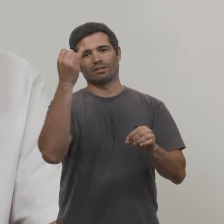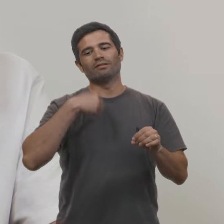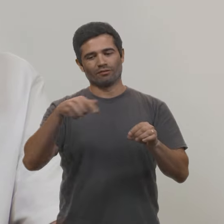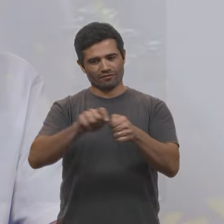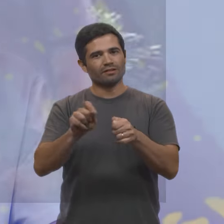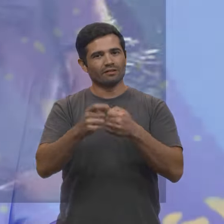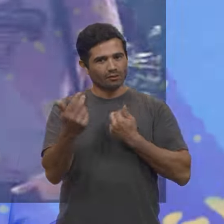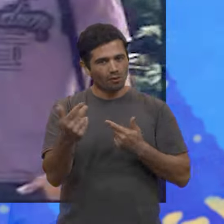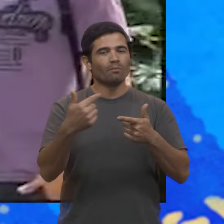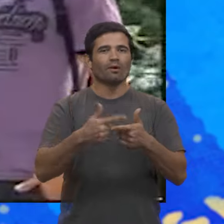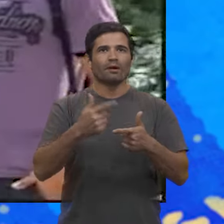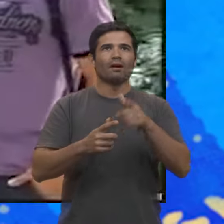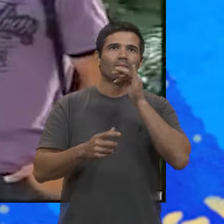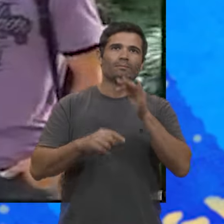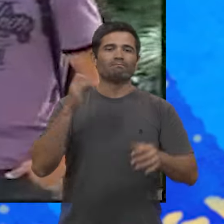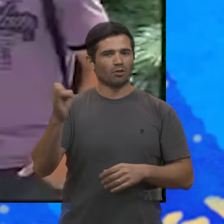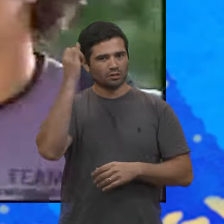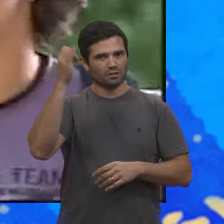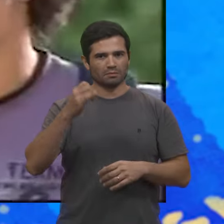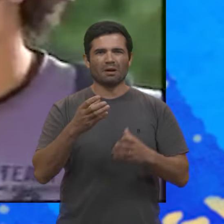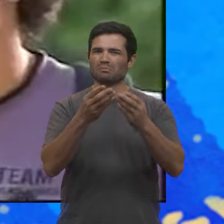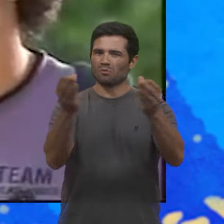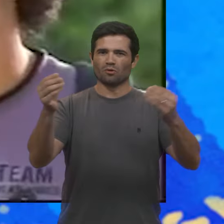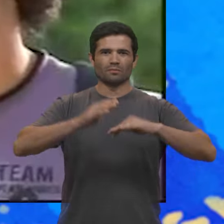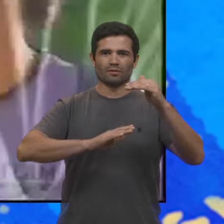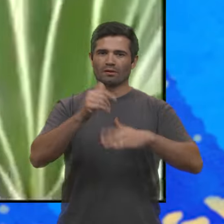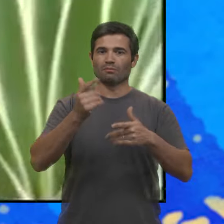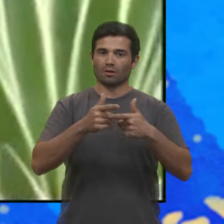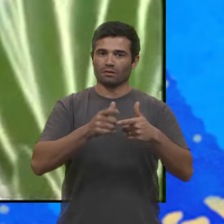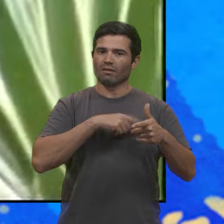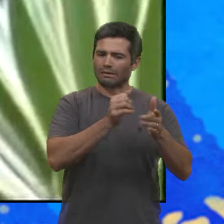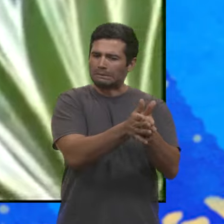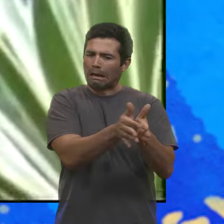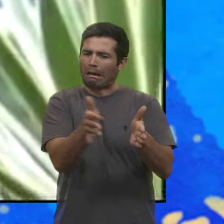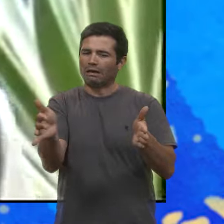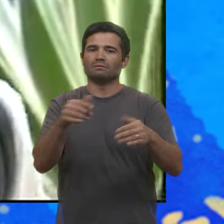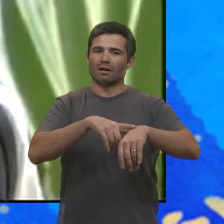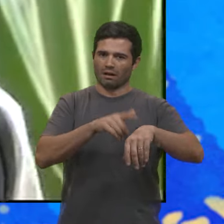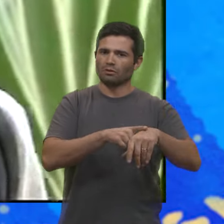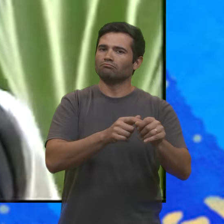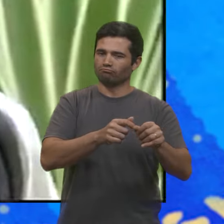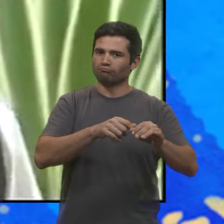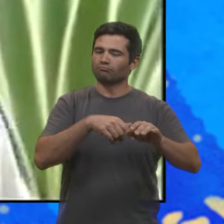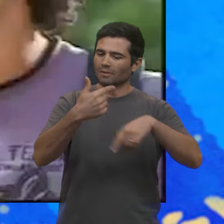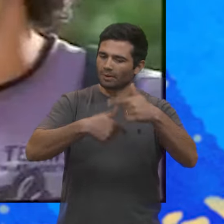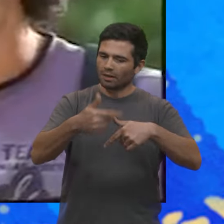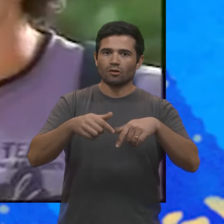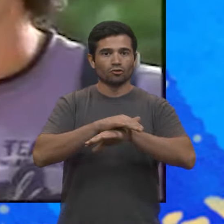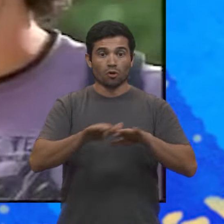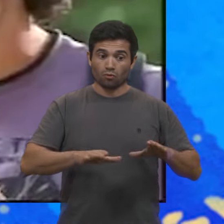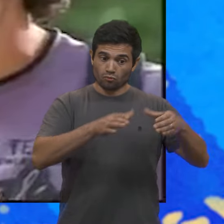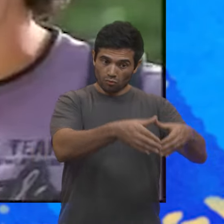muito... Eu acho que é uma coisa importante para muita gente, né? Porque foi um programa que durou muito tempo. Então formou não